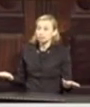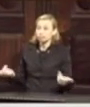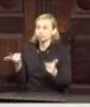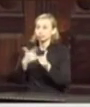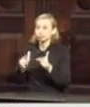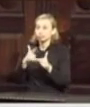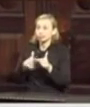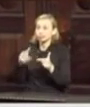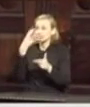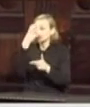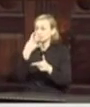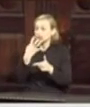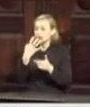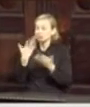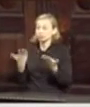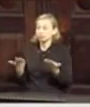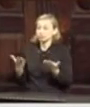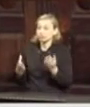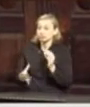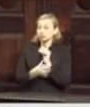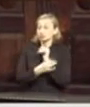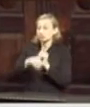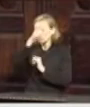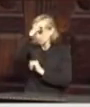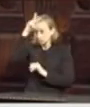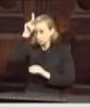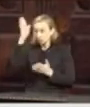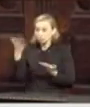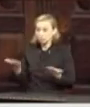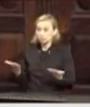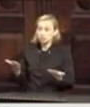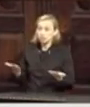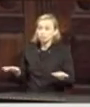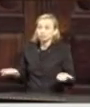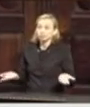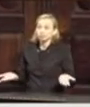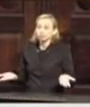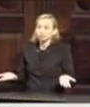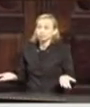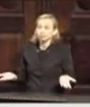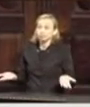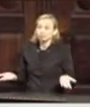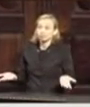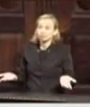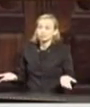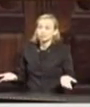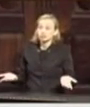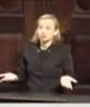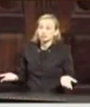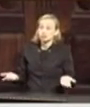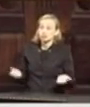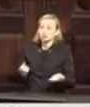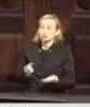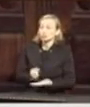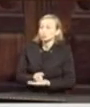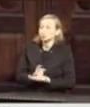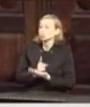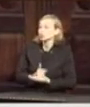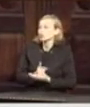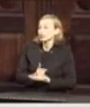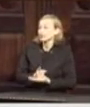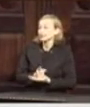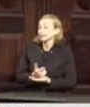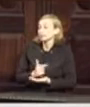problema orçamentário na segurança pública, ele é um argumento que não se sustenta num olhar